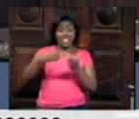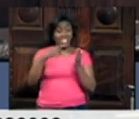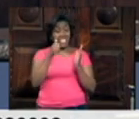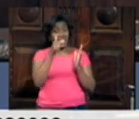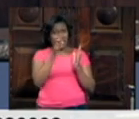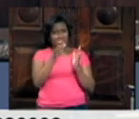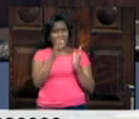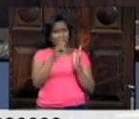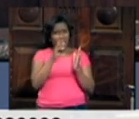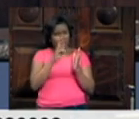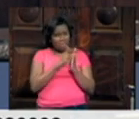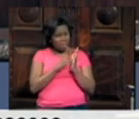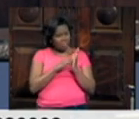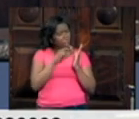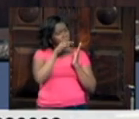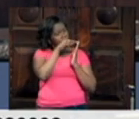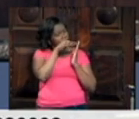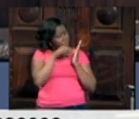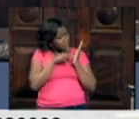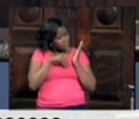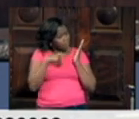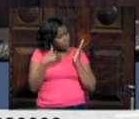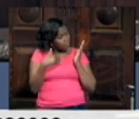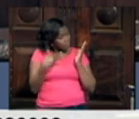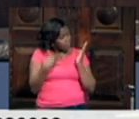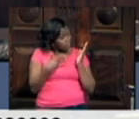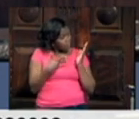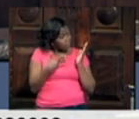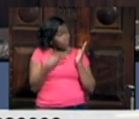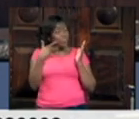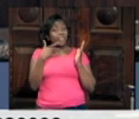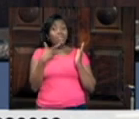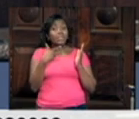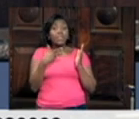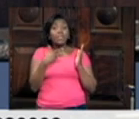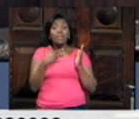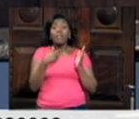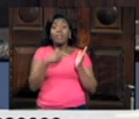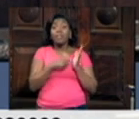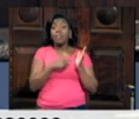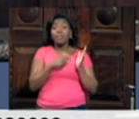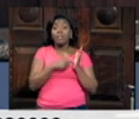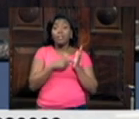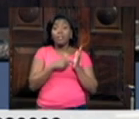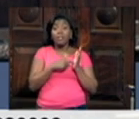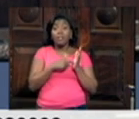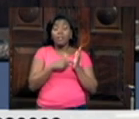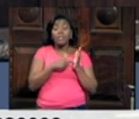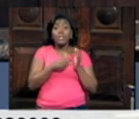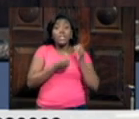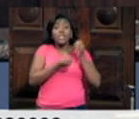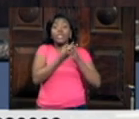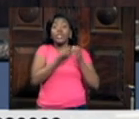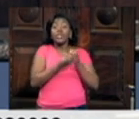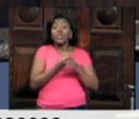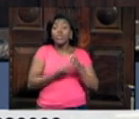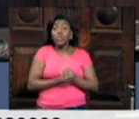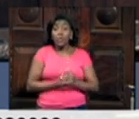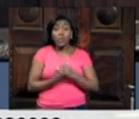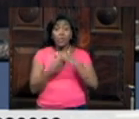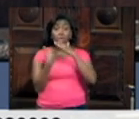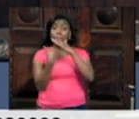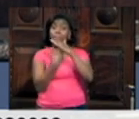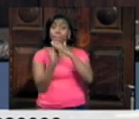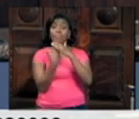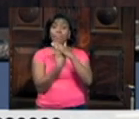leitura deles está sendo ampliada exatamente o número de empresas deste estado do Rio